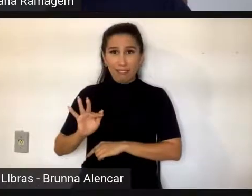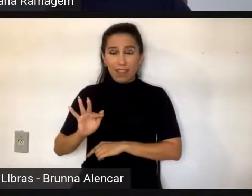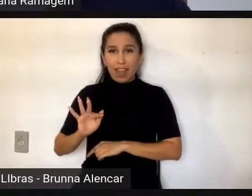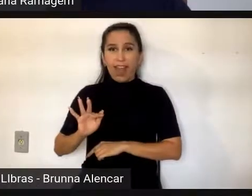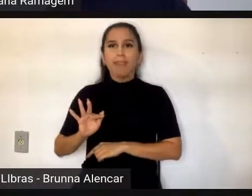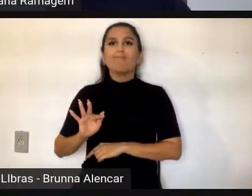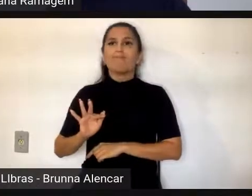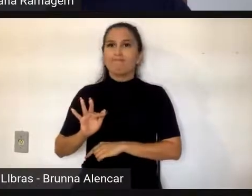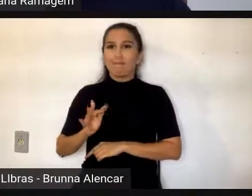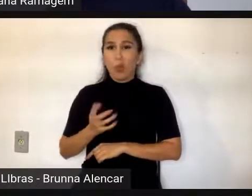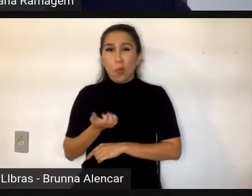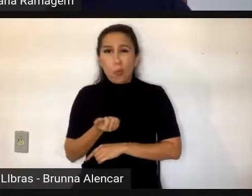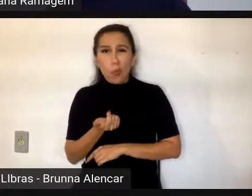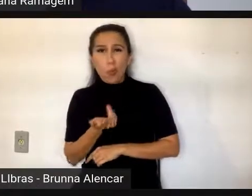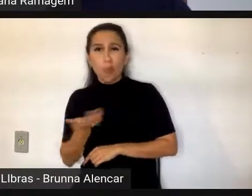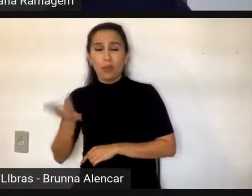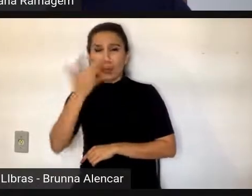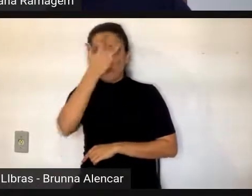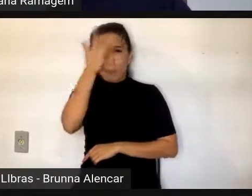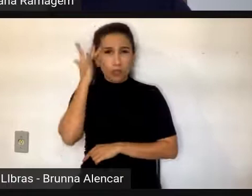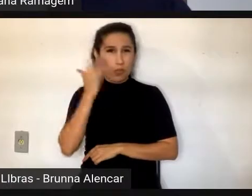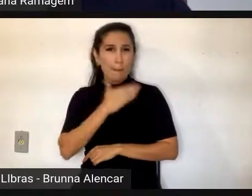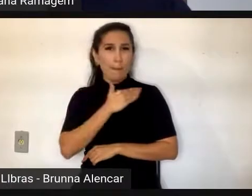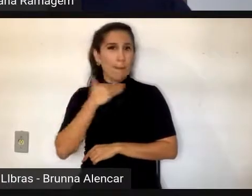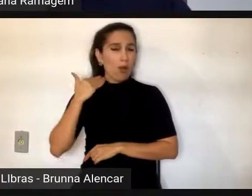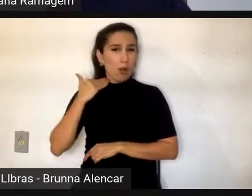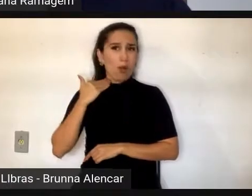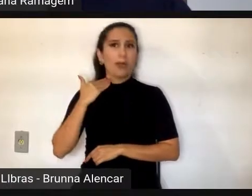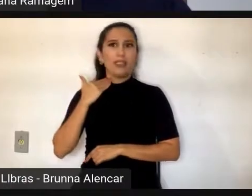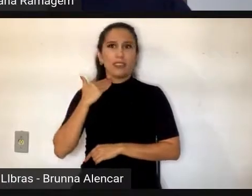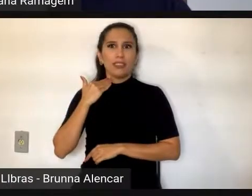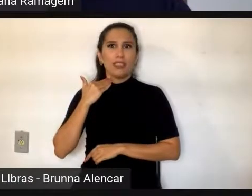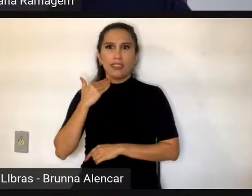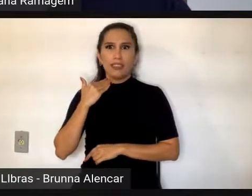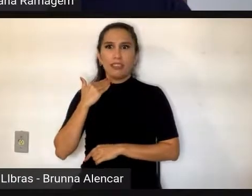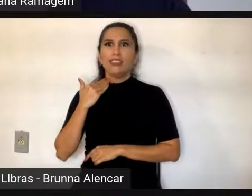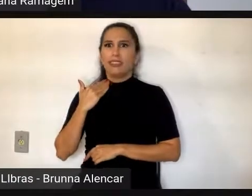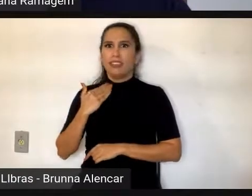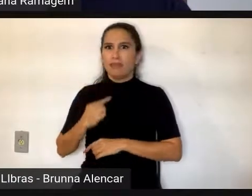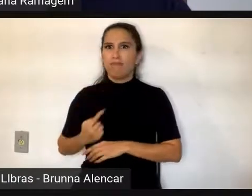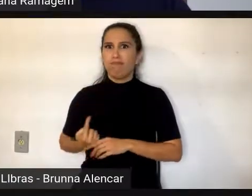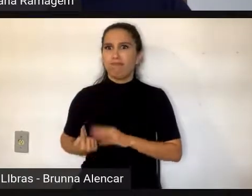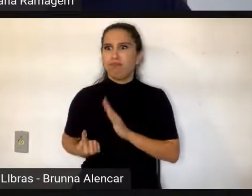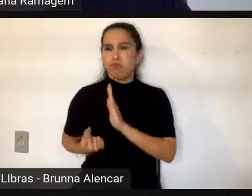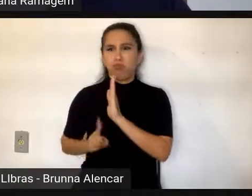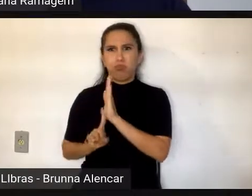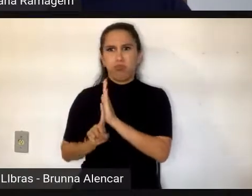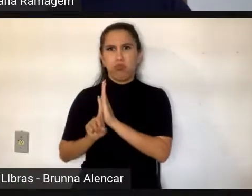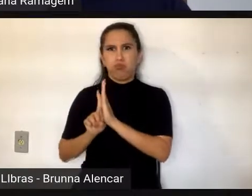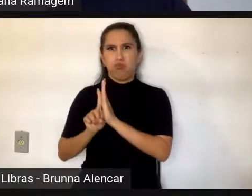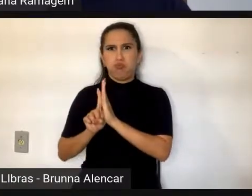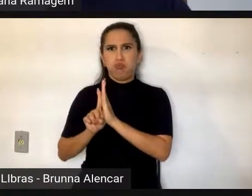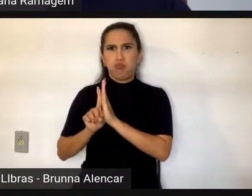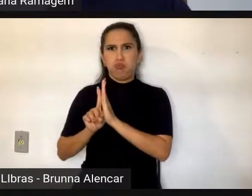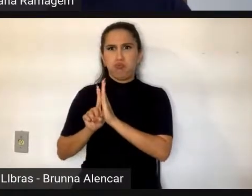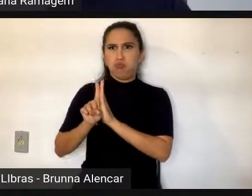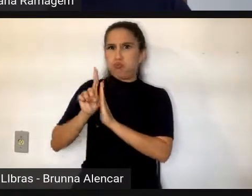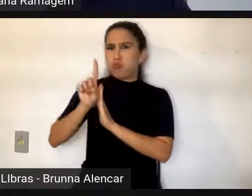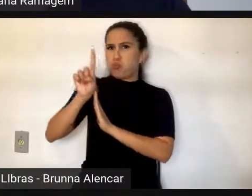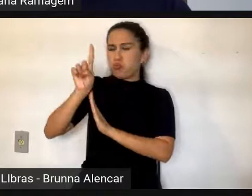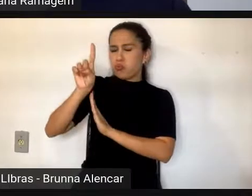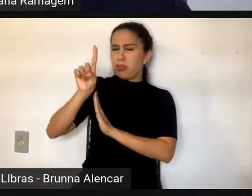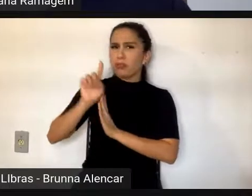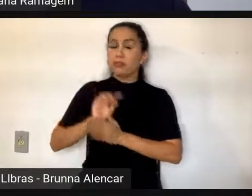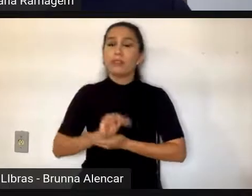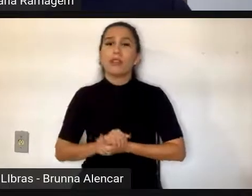aumentando, né? Então, é preciso a gente tomar um certo cuidado com relação à ida a restaurante, né? Então,